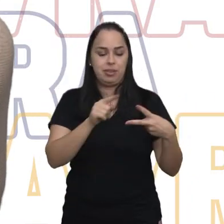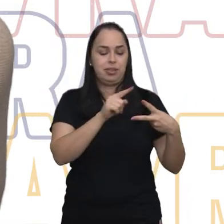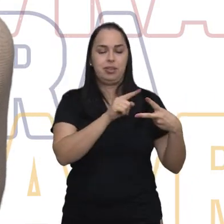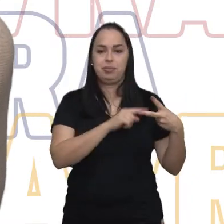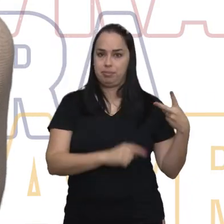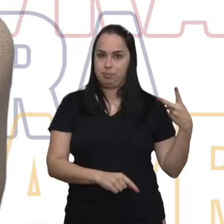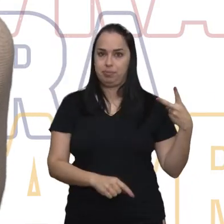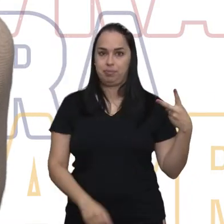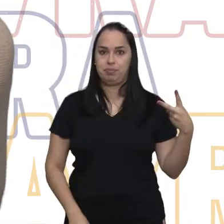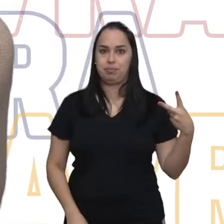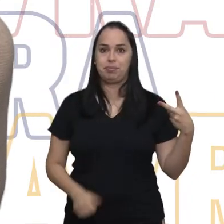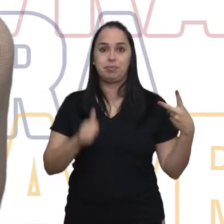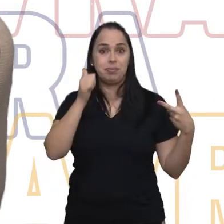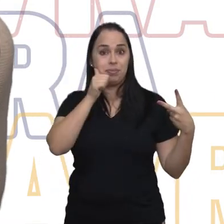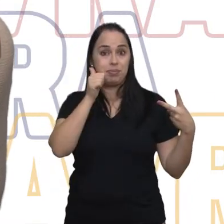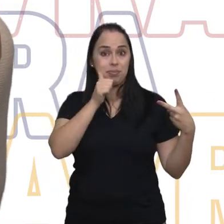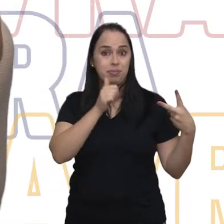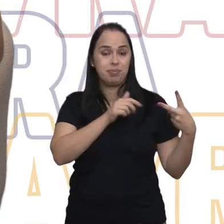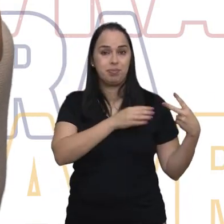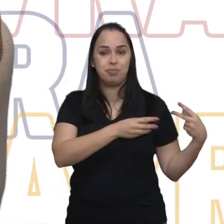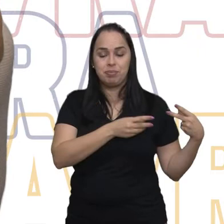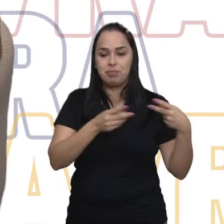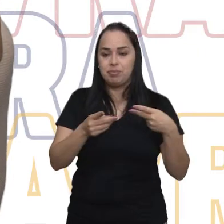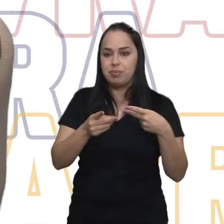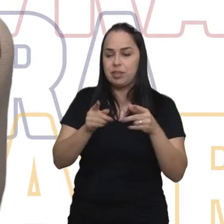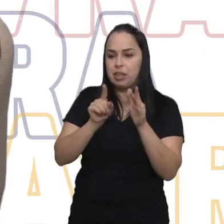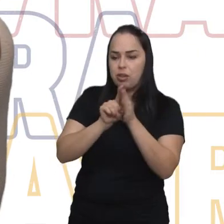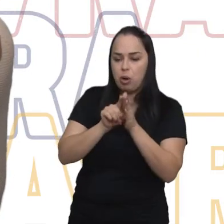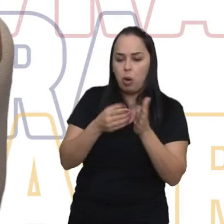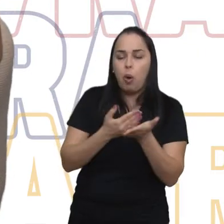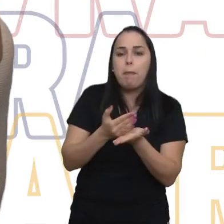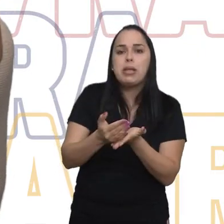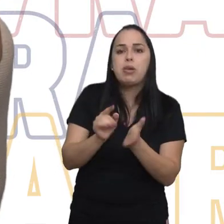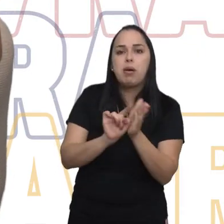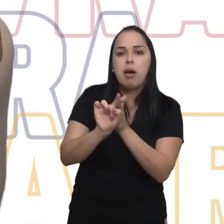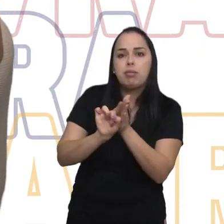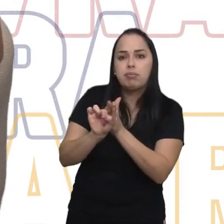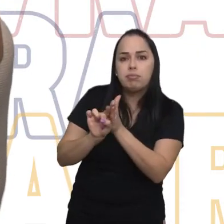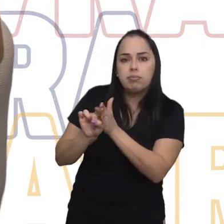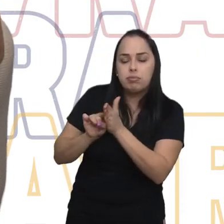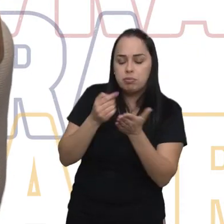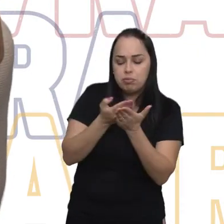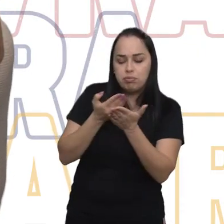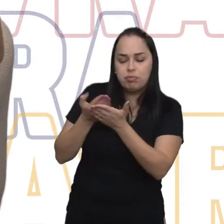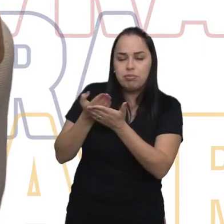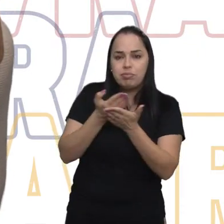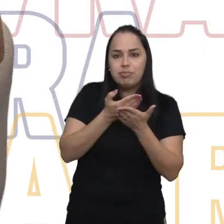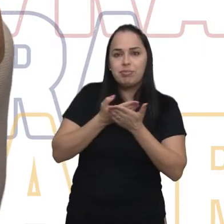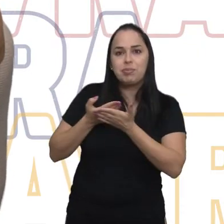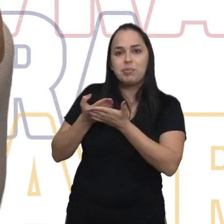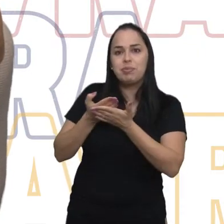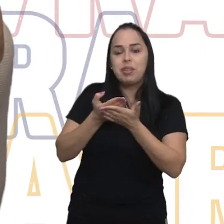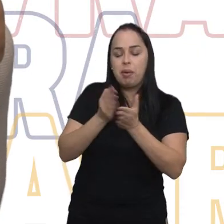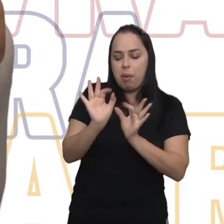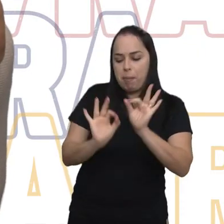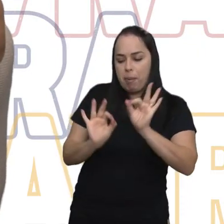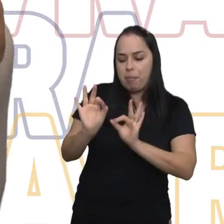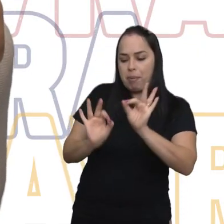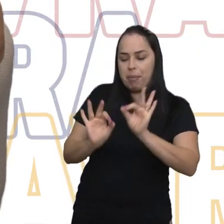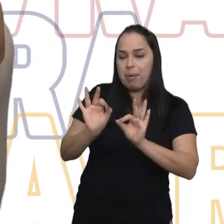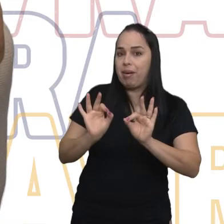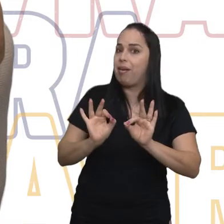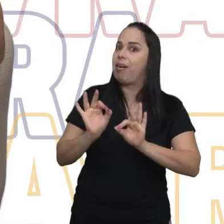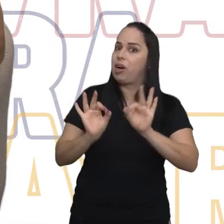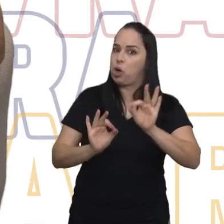Diná, que foram quem compuseram as pesquisas e o estudo para então organizar o museu